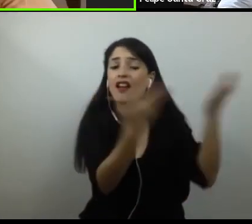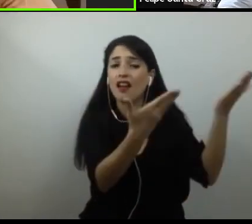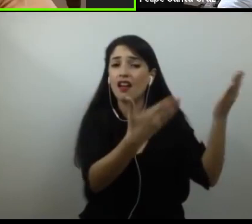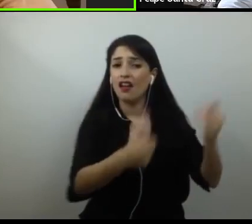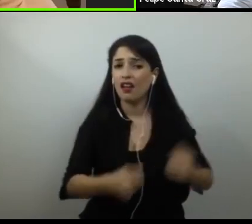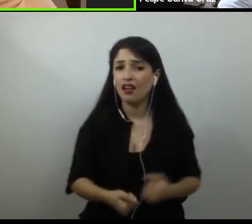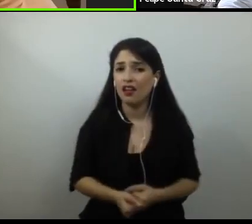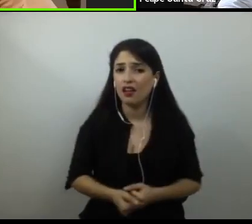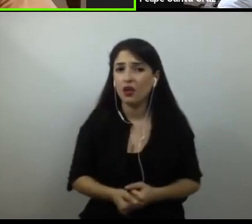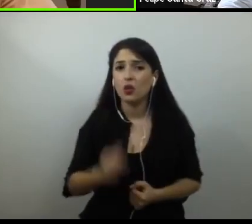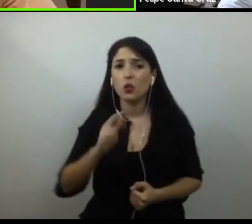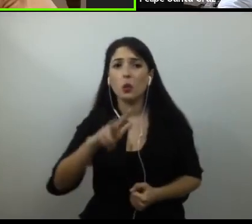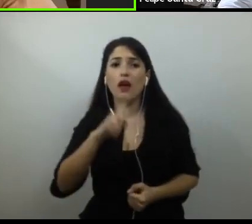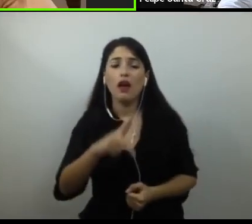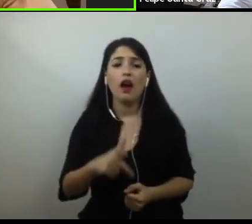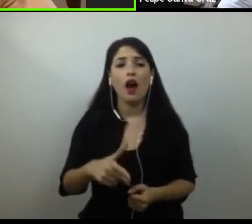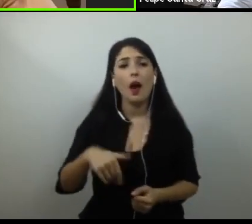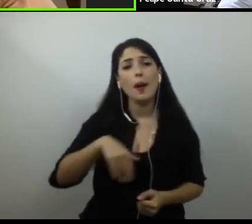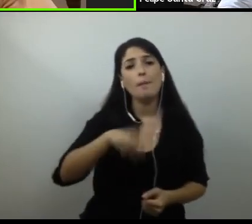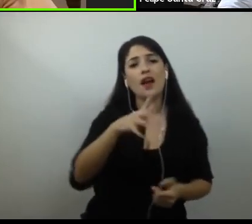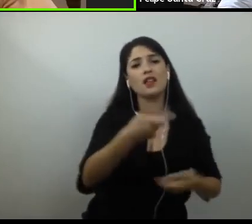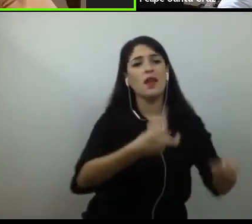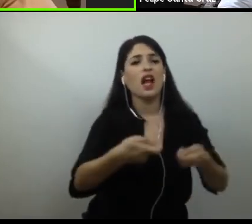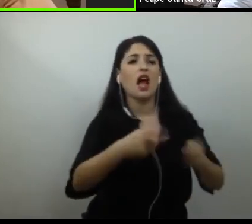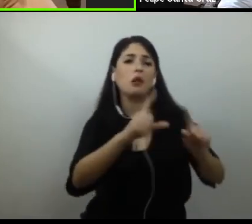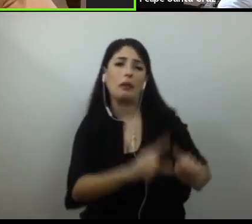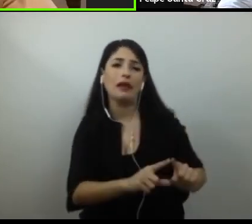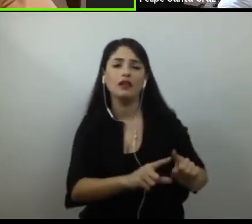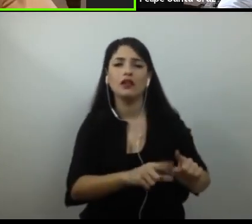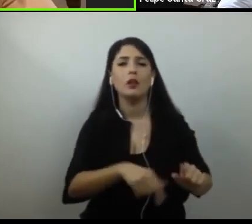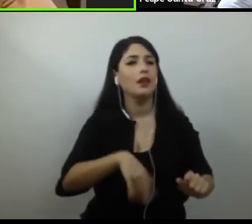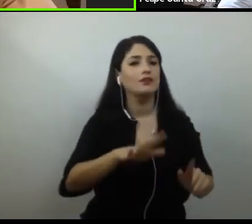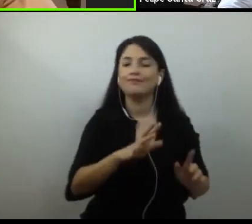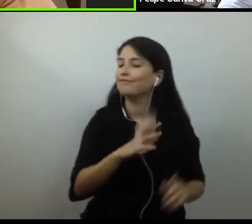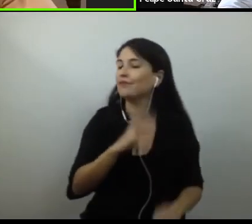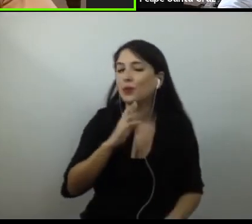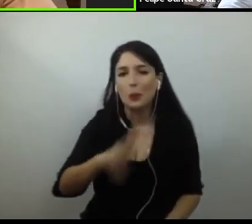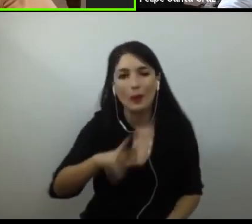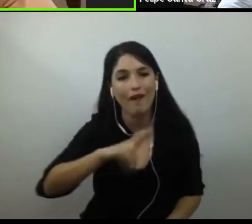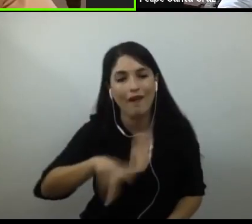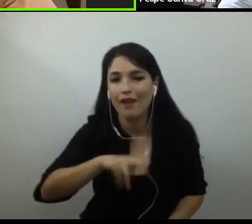mais Estado, mais mercado, menos mercado. Não é disso que se trata. É um método.